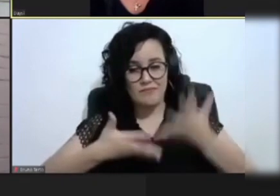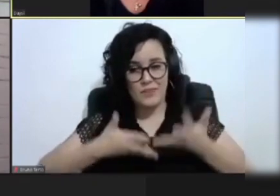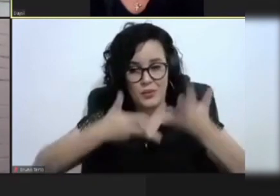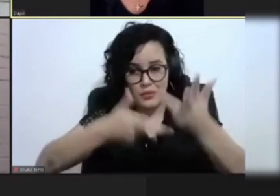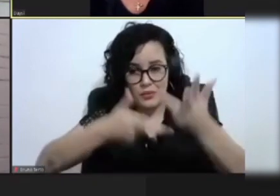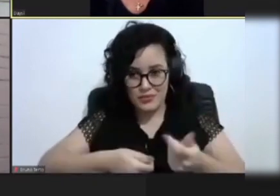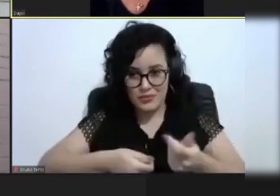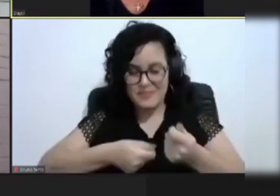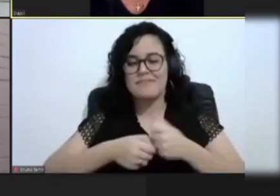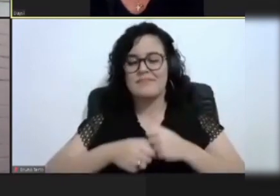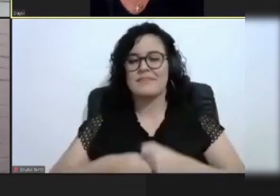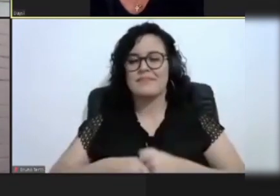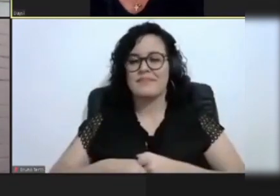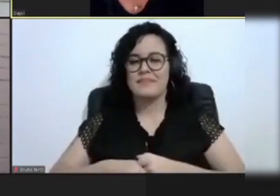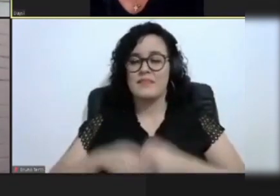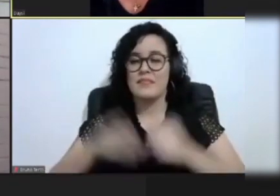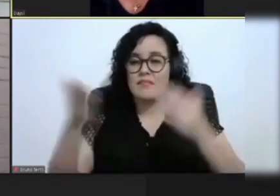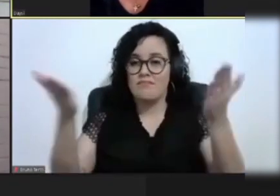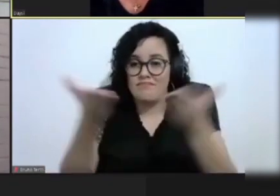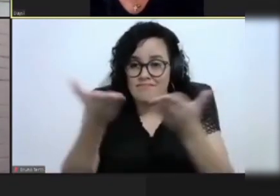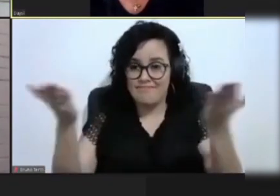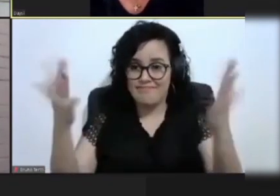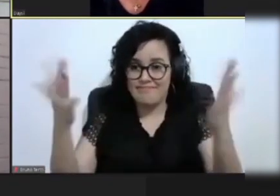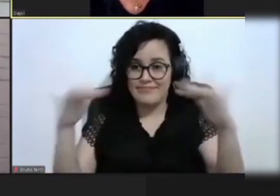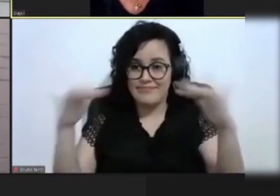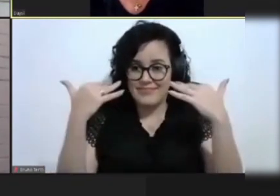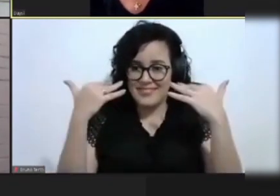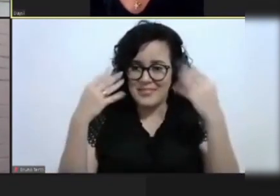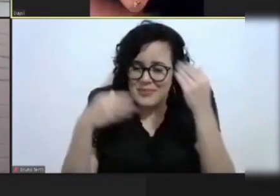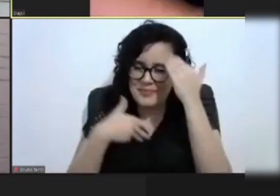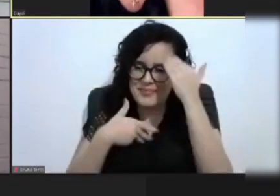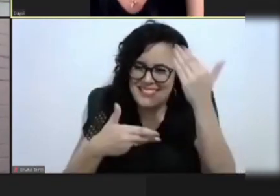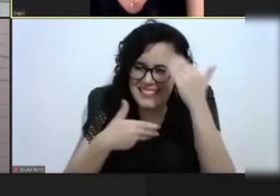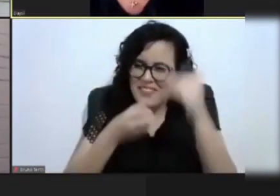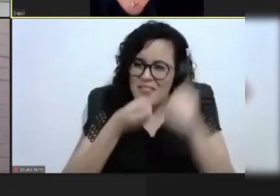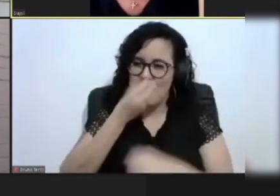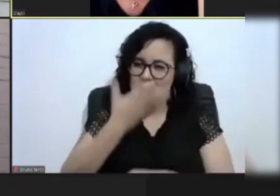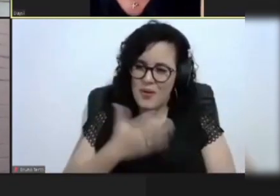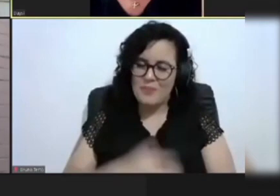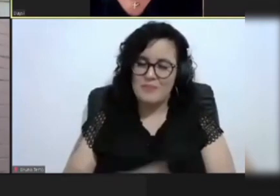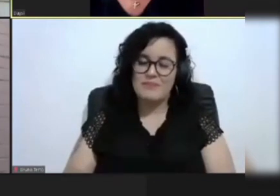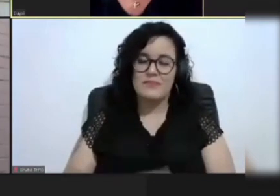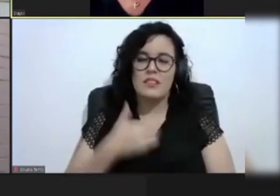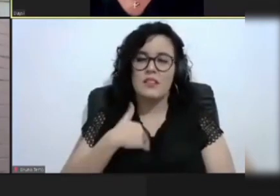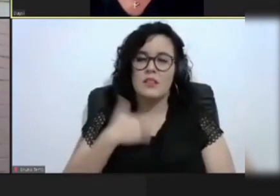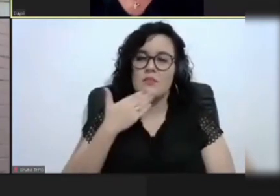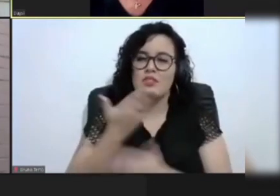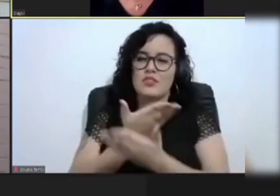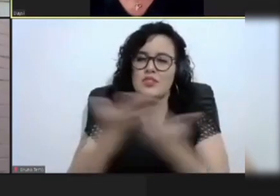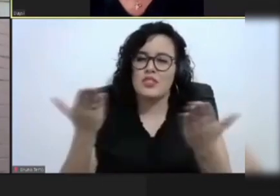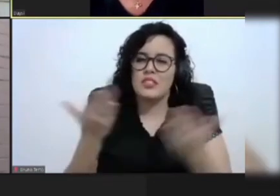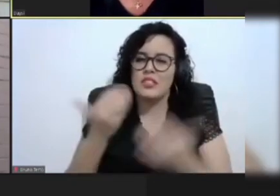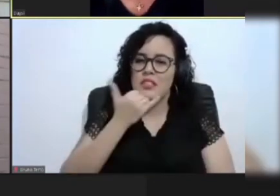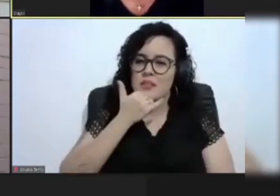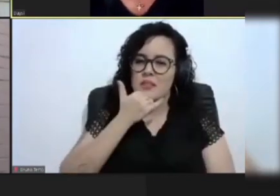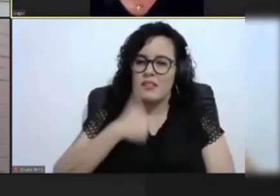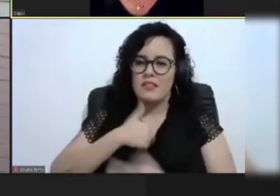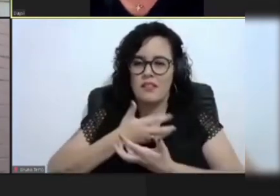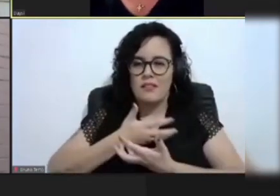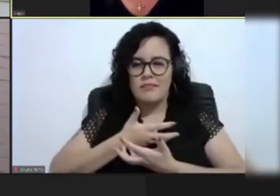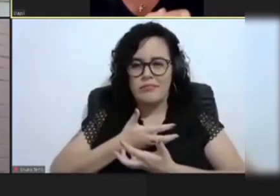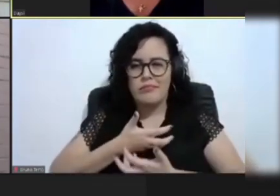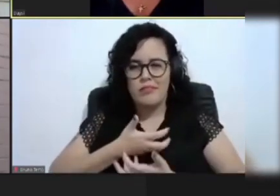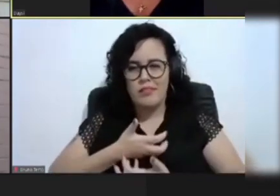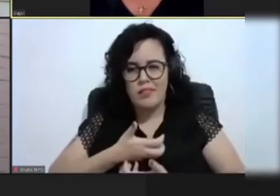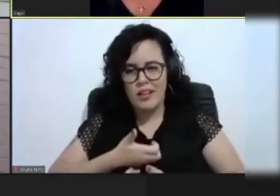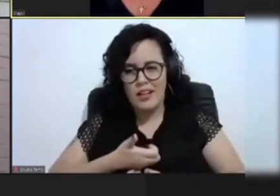vocês, foi um encontro muito bom, agradeço muito. Eu peço até desculpas pelo meu desânimo, mas eu